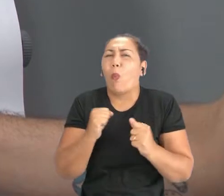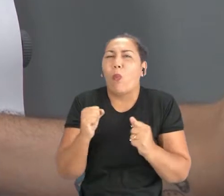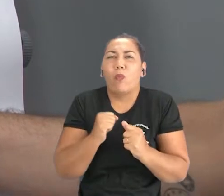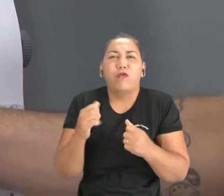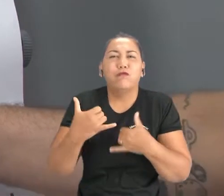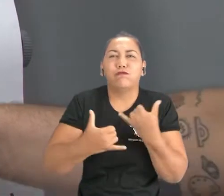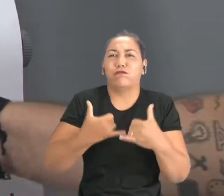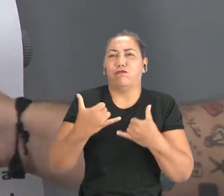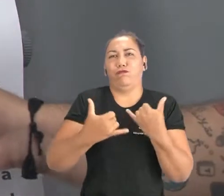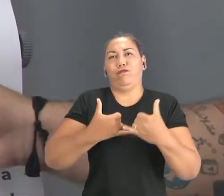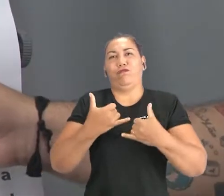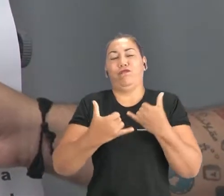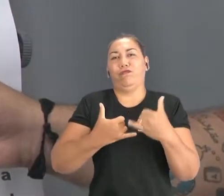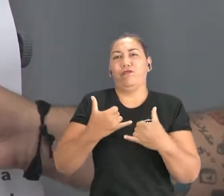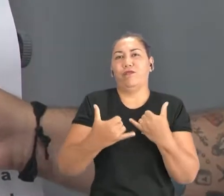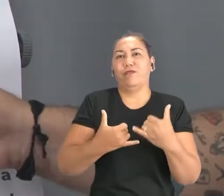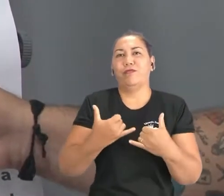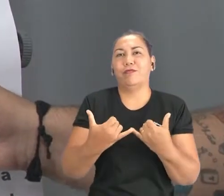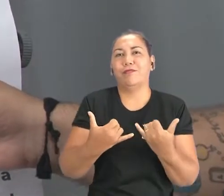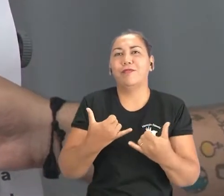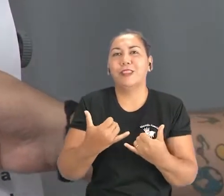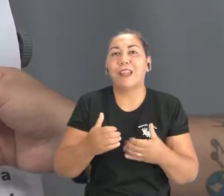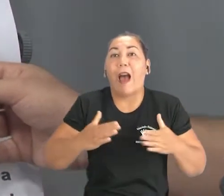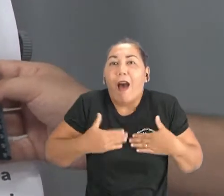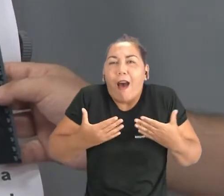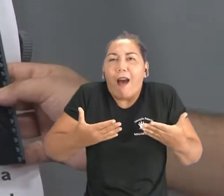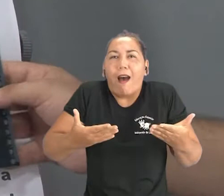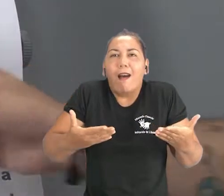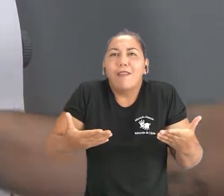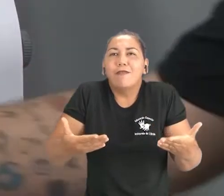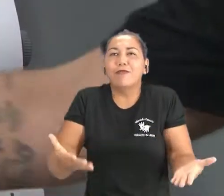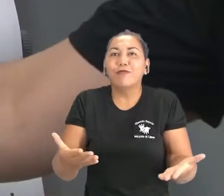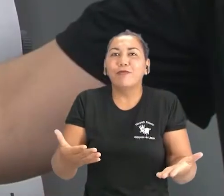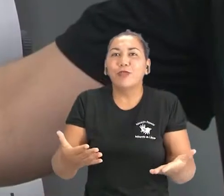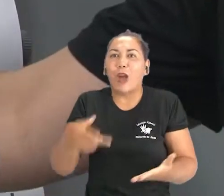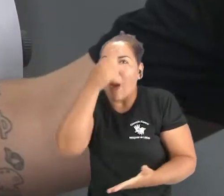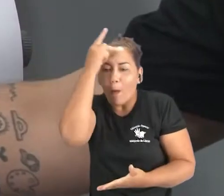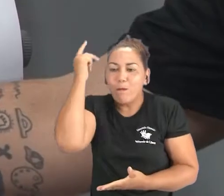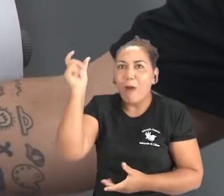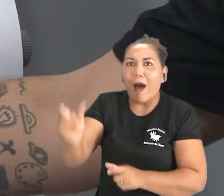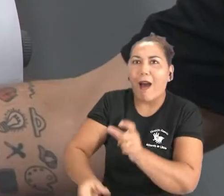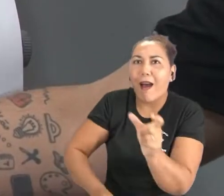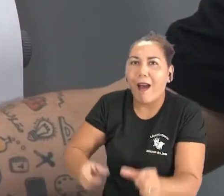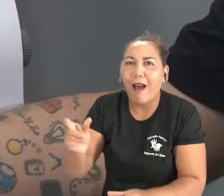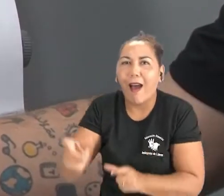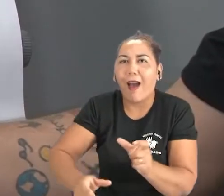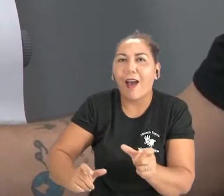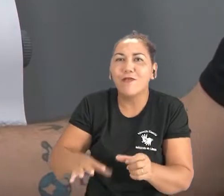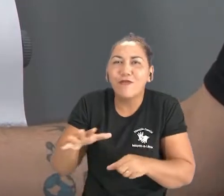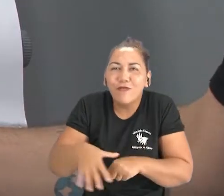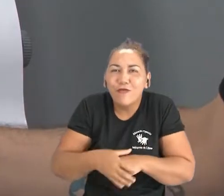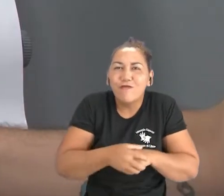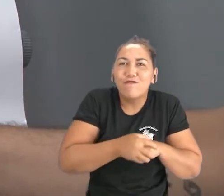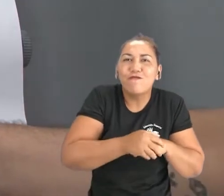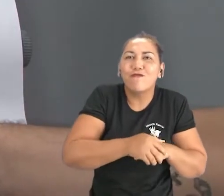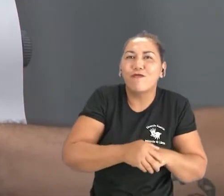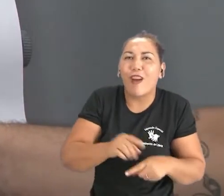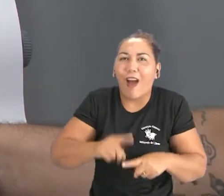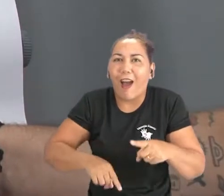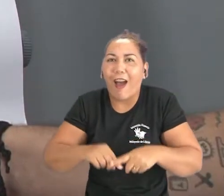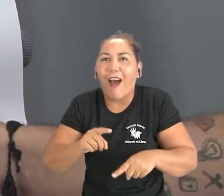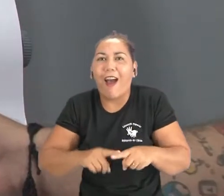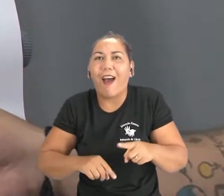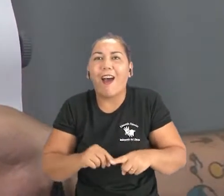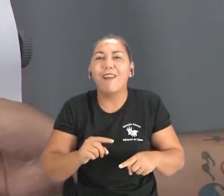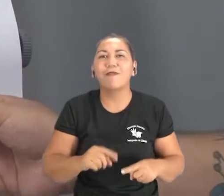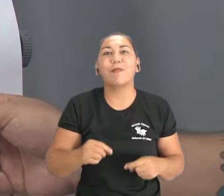brincadeiras e dá sustos nas pessoas esconder objetos